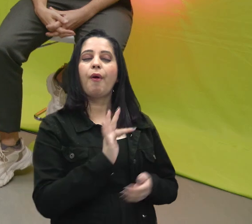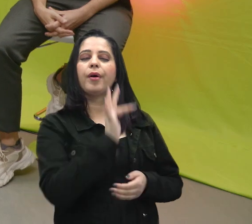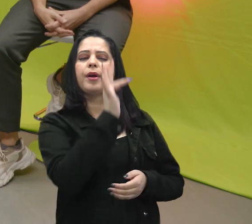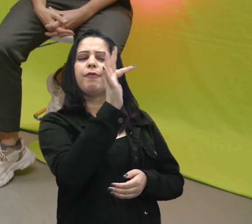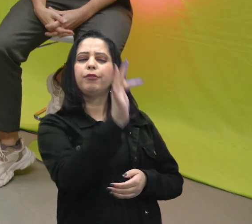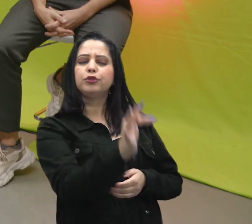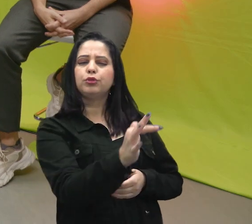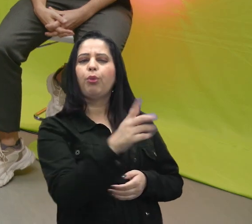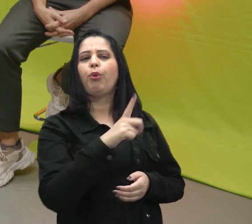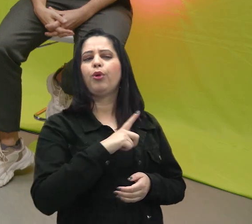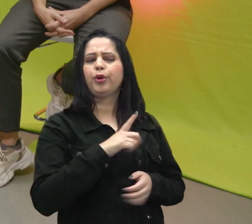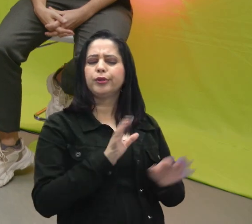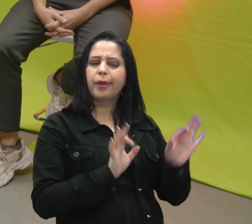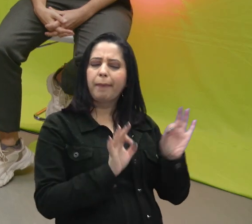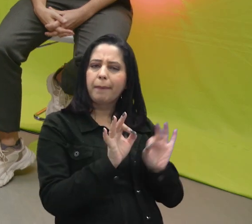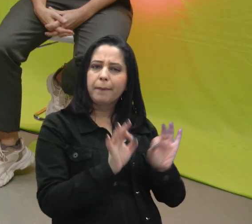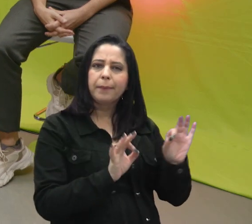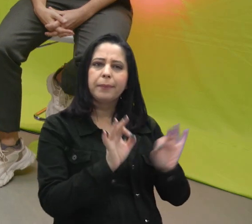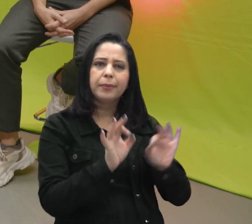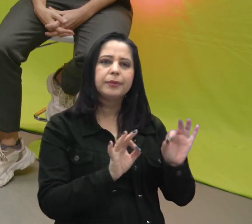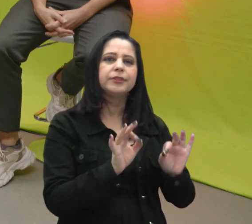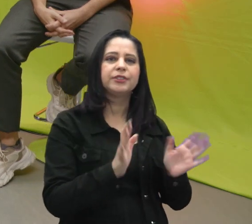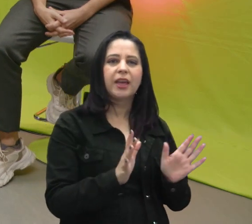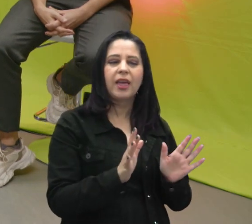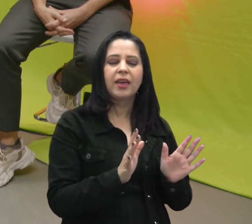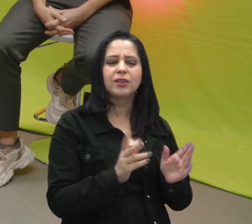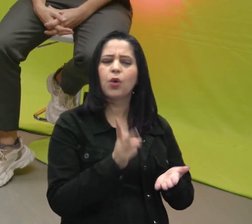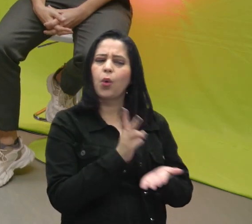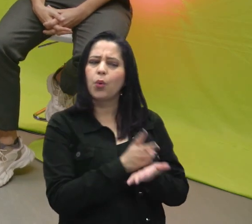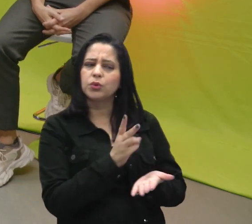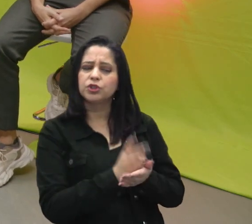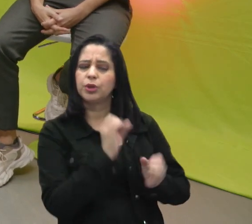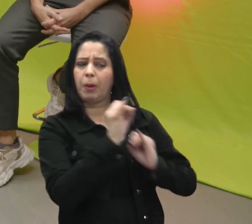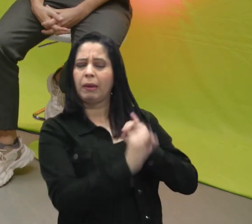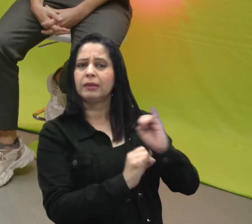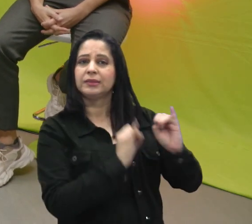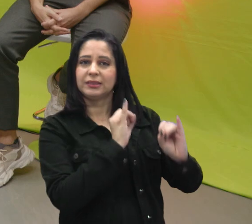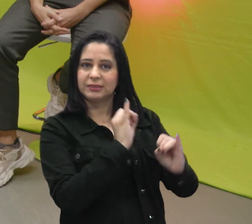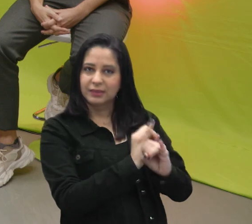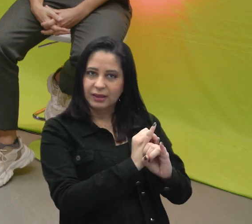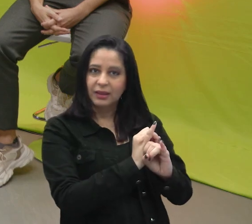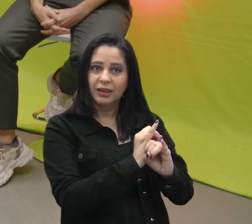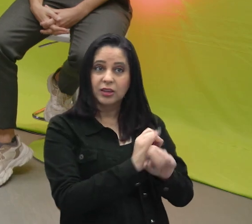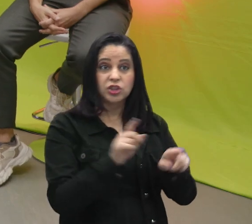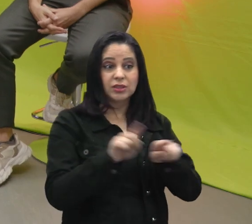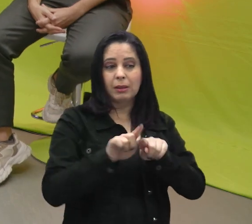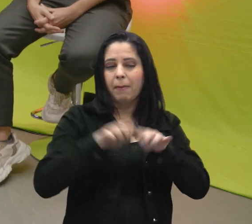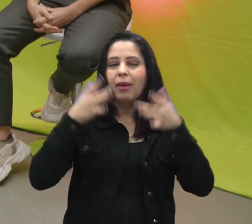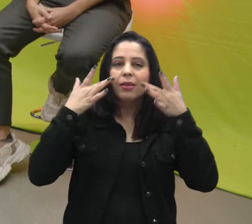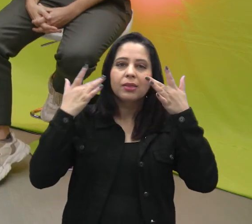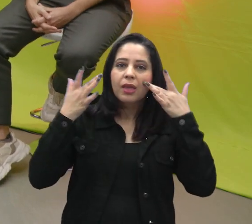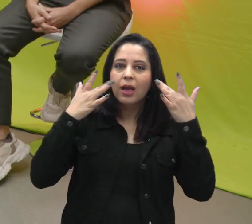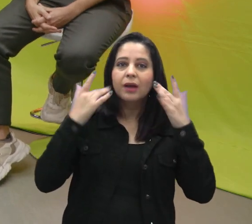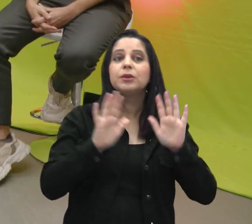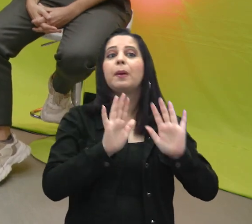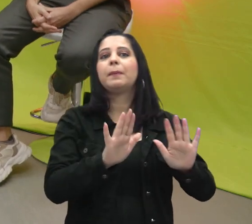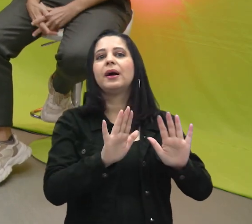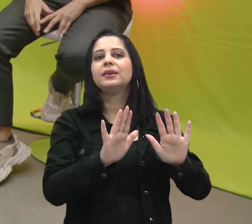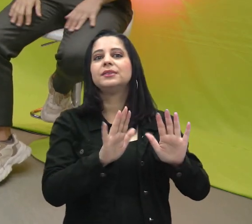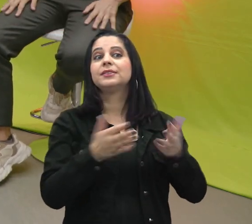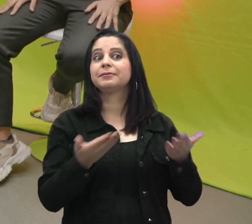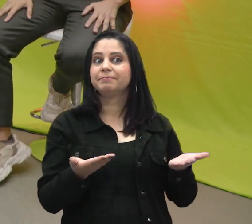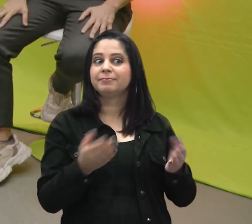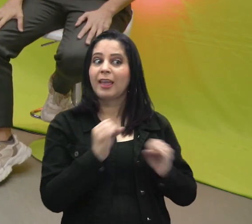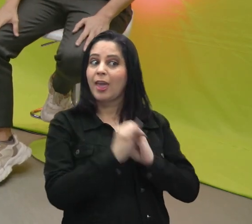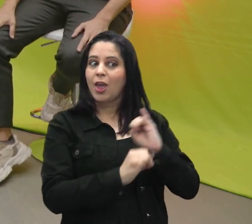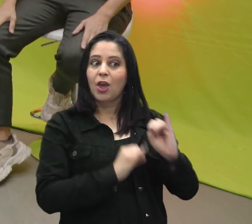seguir ainda, muitas vezes na internet? Ainda acontece, né? A peça de teatro, como você falou. Mas e aí, a internet? É um caminho